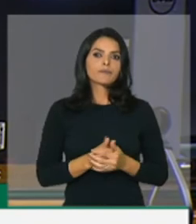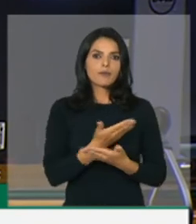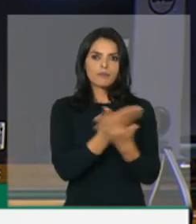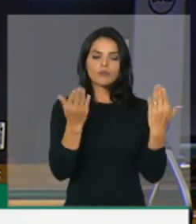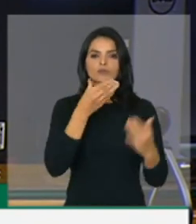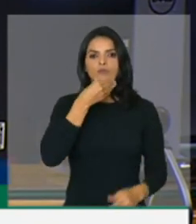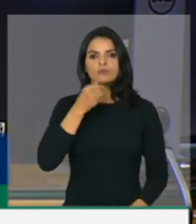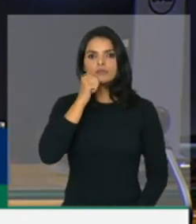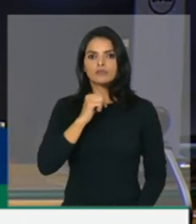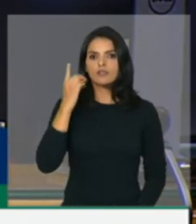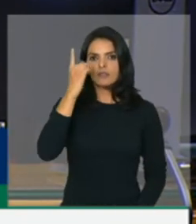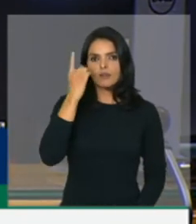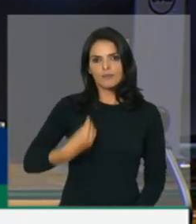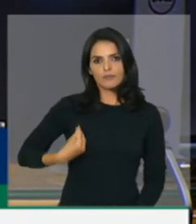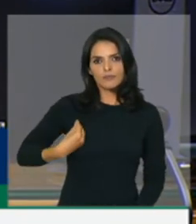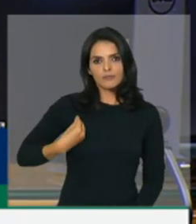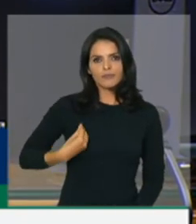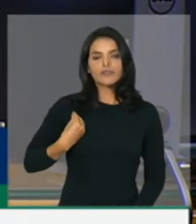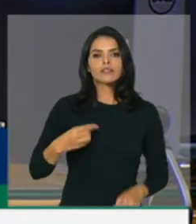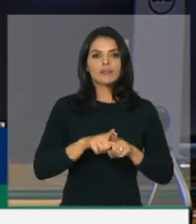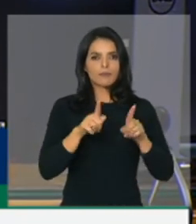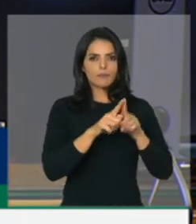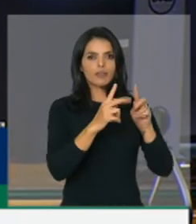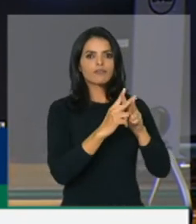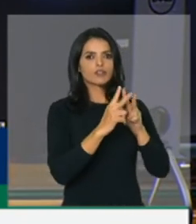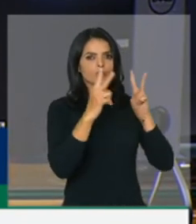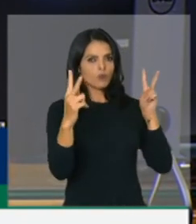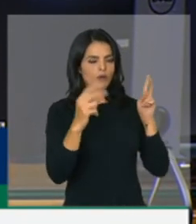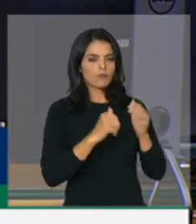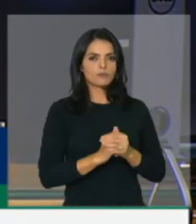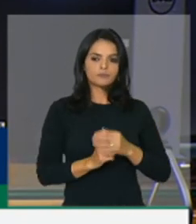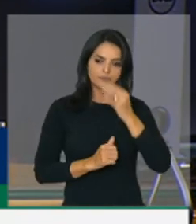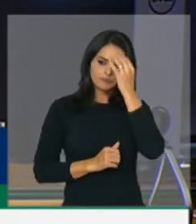deputados e deputadas que estão no sistema do Infoleg.